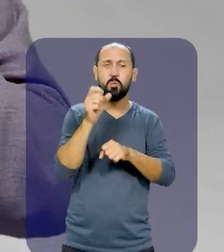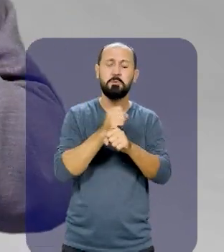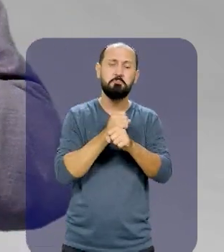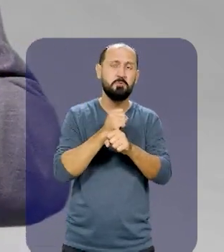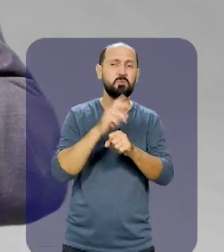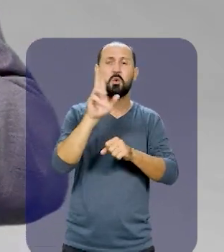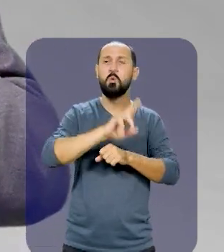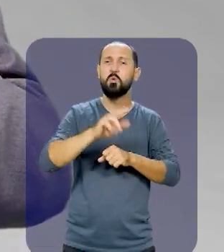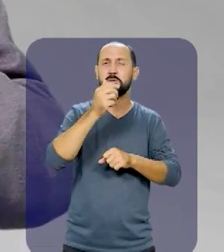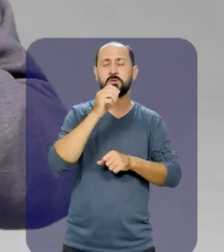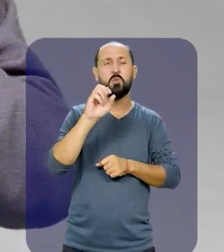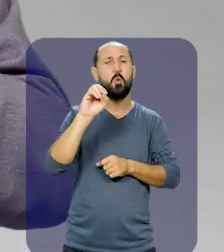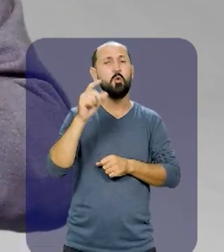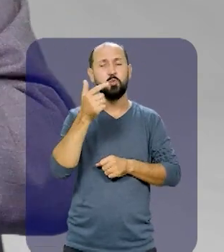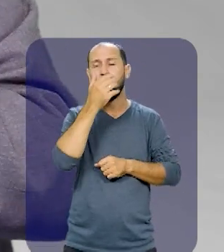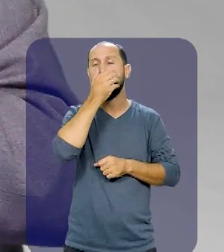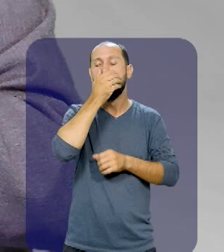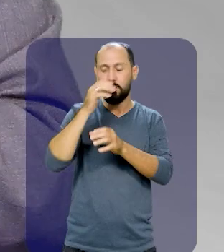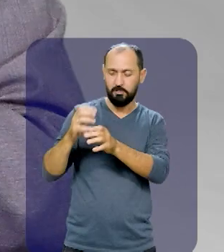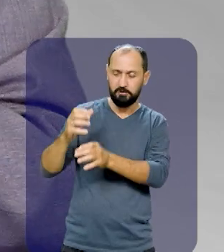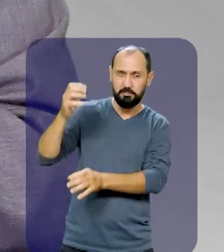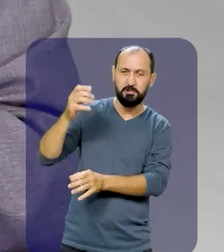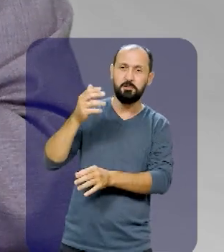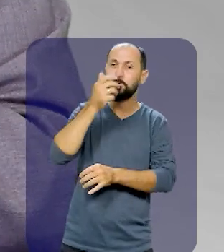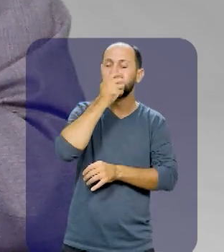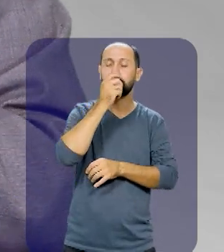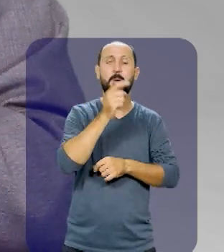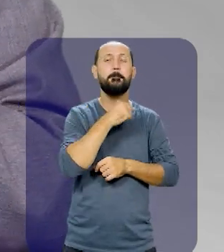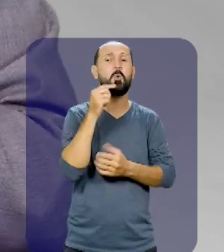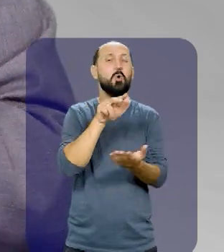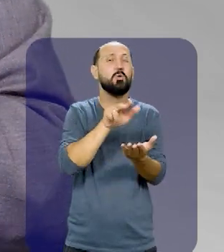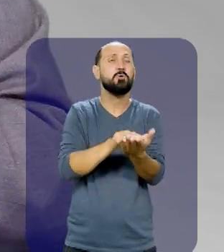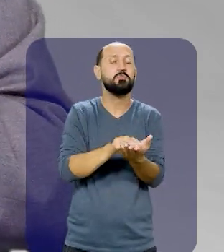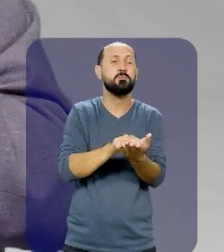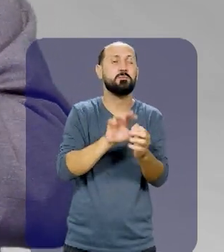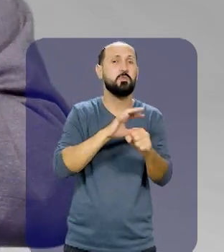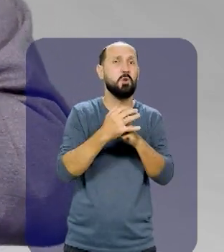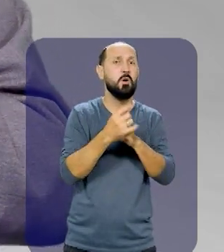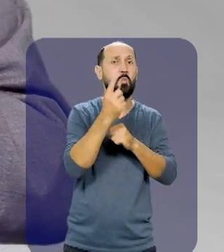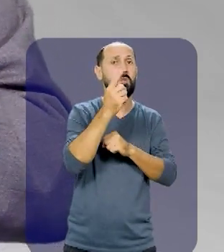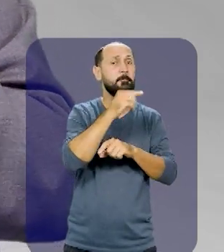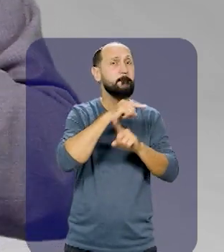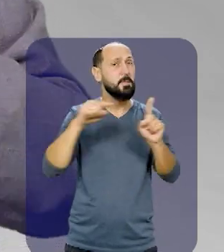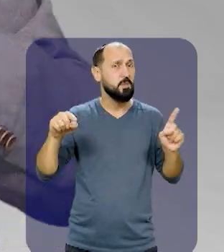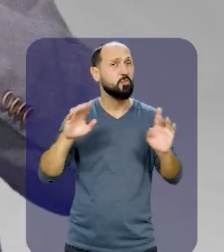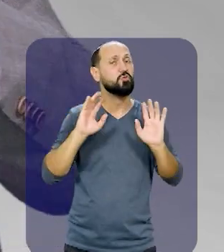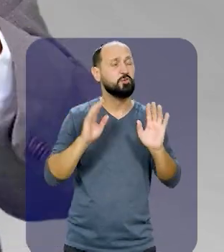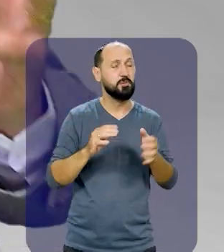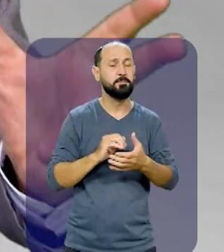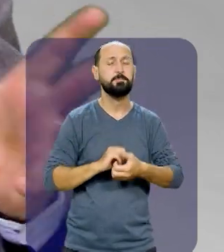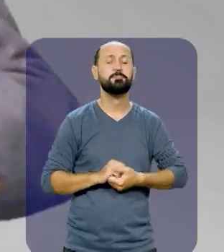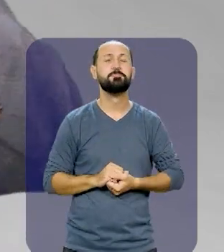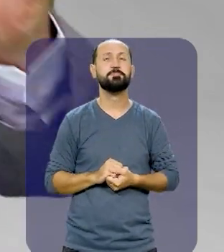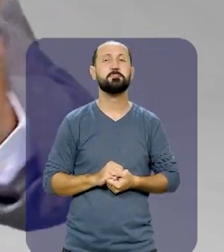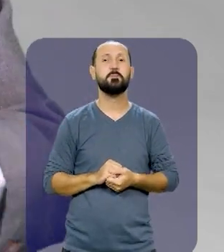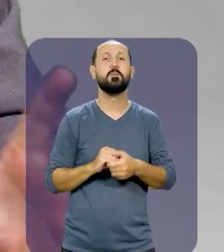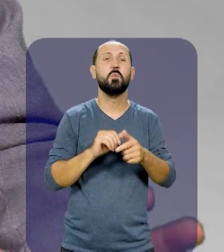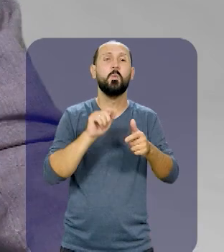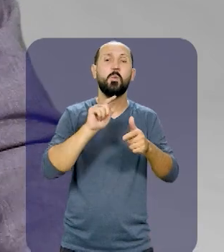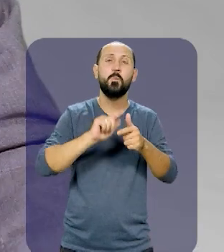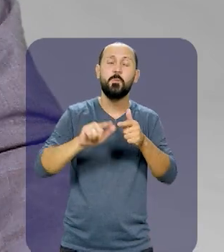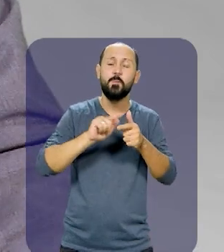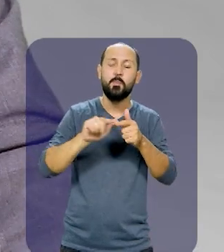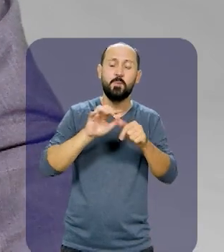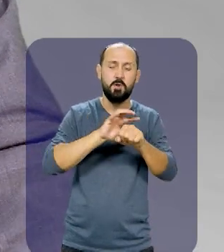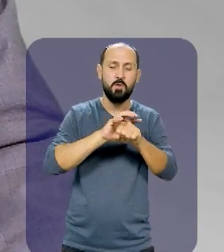ninguém está usando oxigênio e ninguém está morrendo na UTI mais de Covid há 1 ano e meio. O grande problema